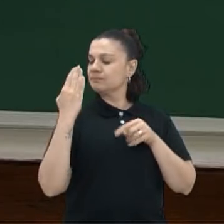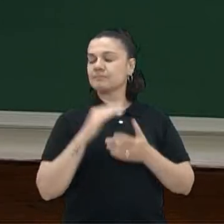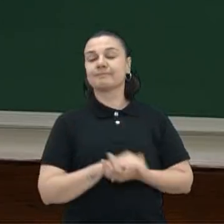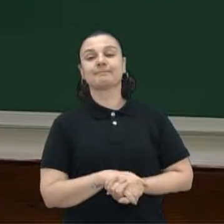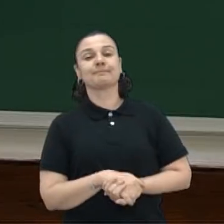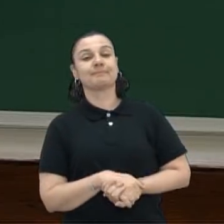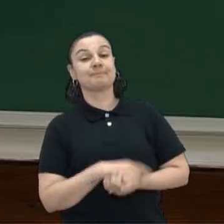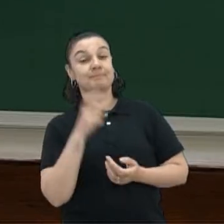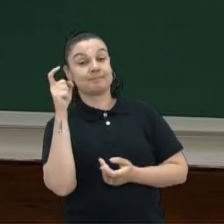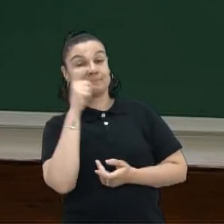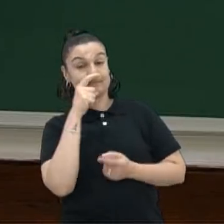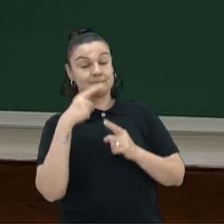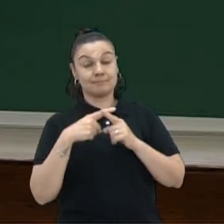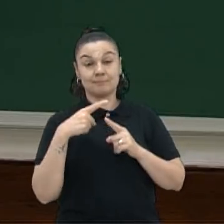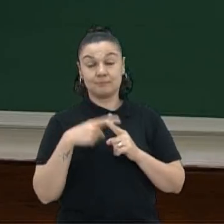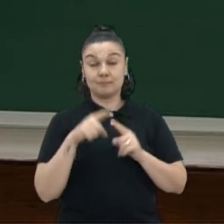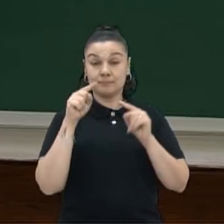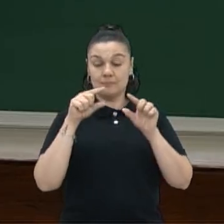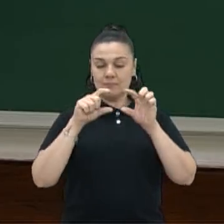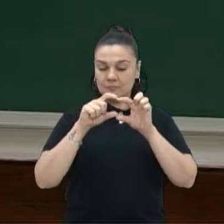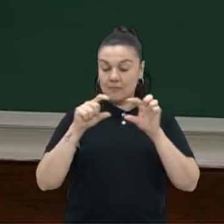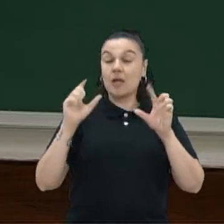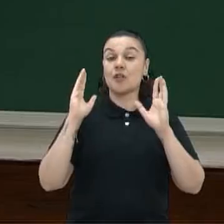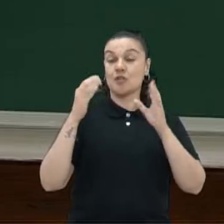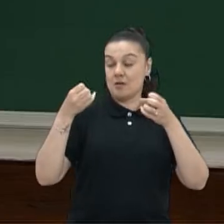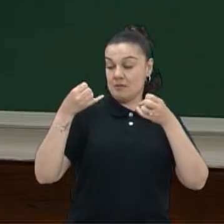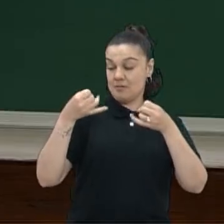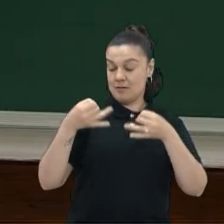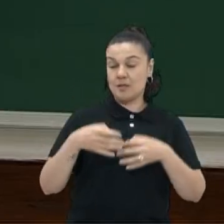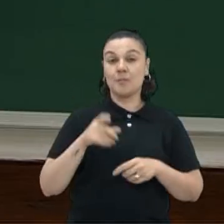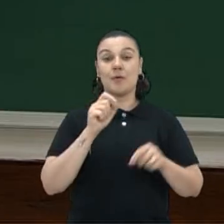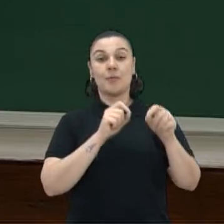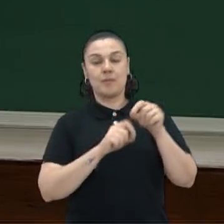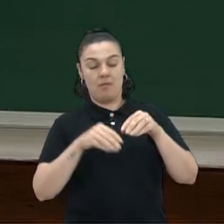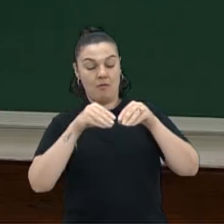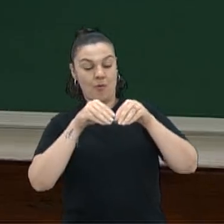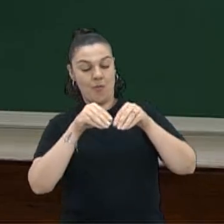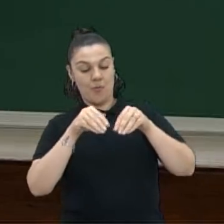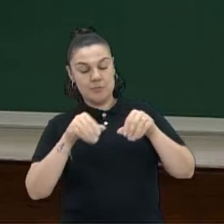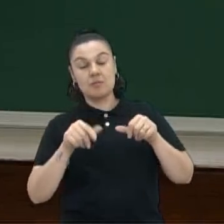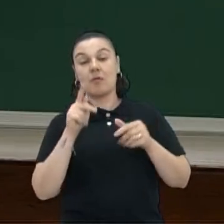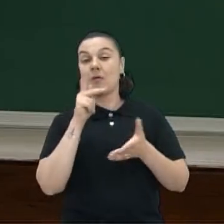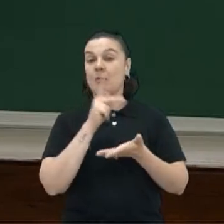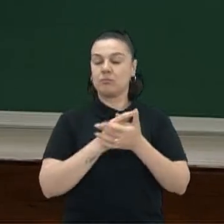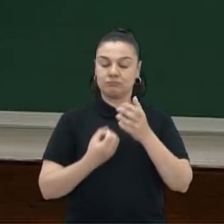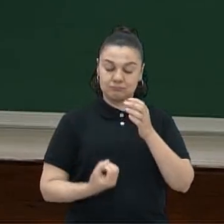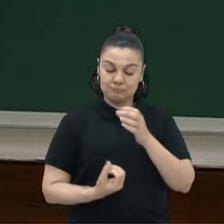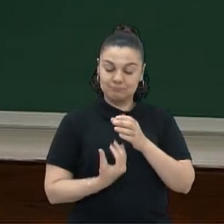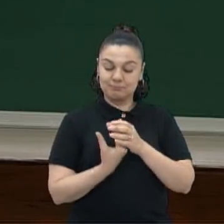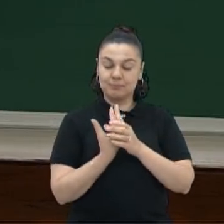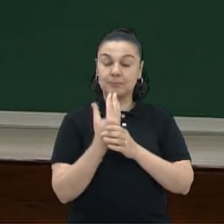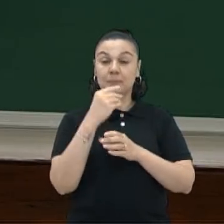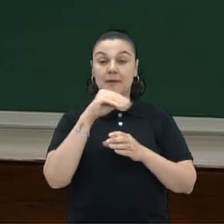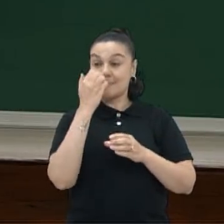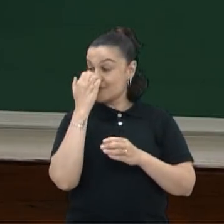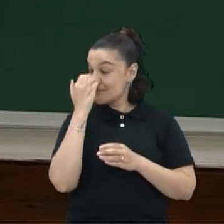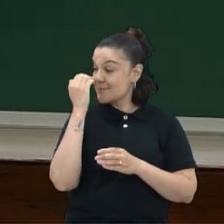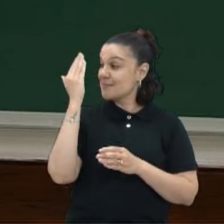falsa? Porque, conforme a gente conversou agora há pouco, o solo é formado pelos